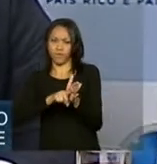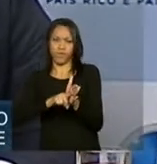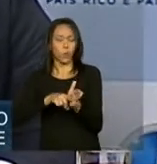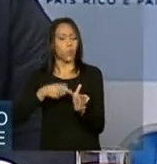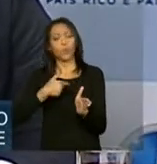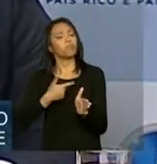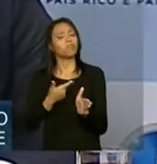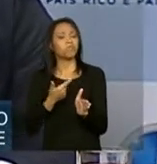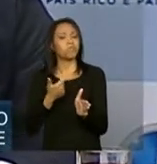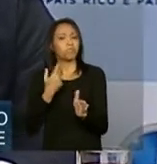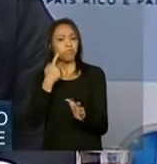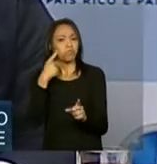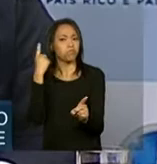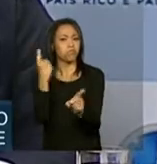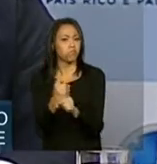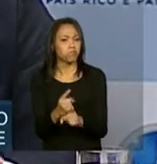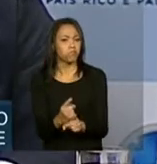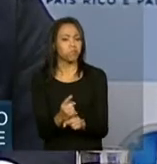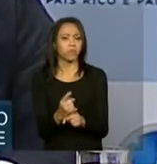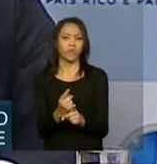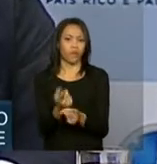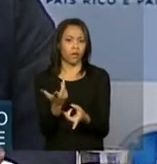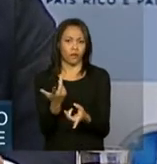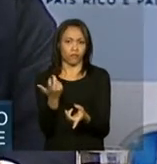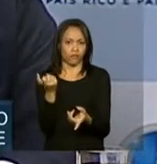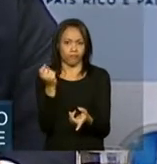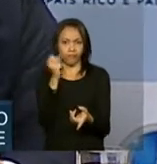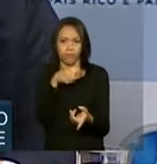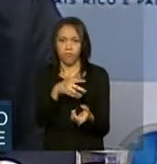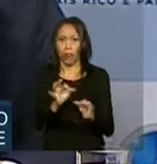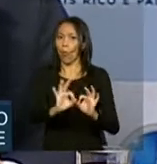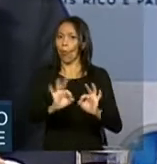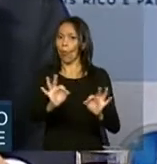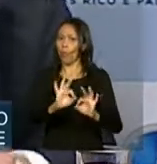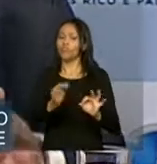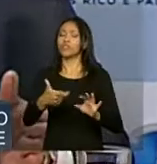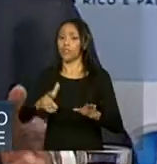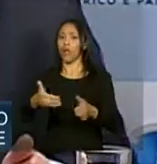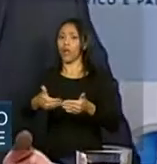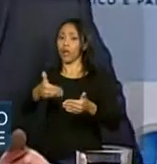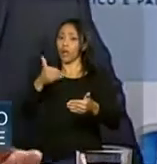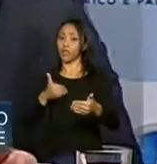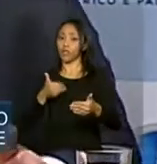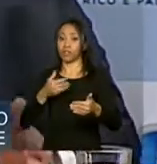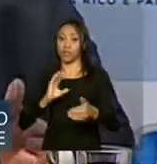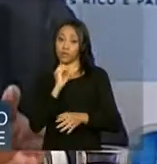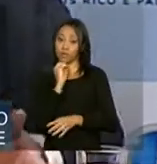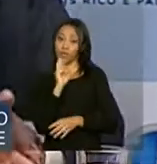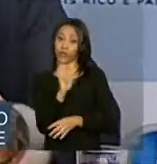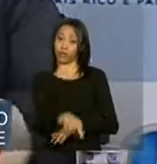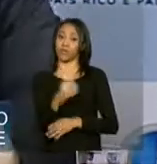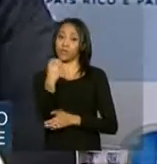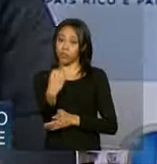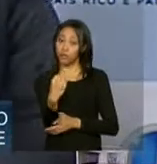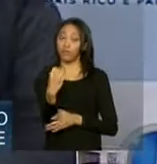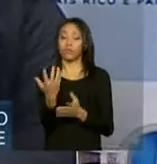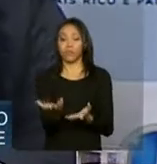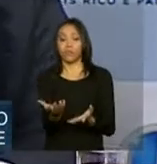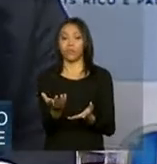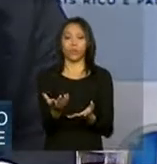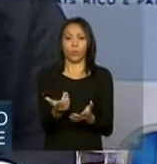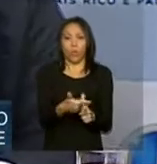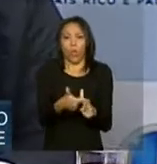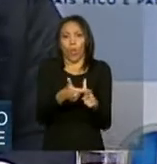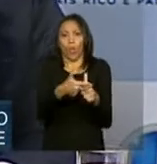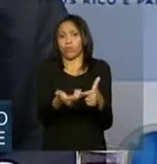impacto para o setor, nós já tivemos aferição que foi igual a zero, então, efetivamente,